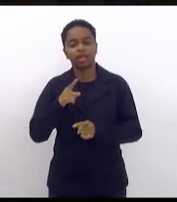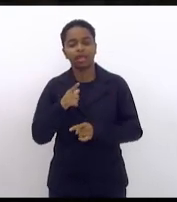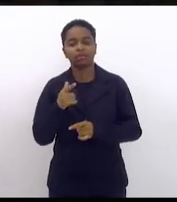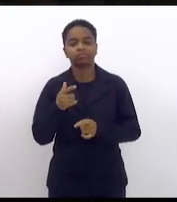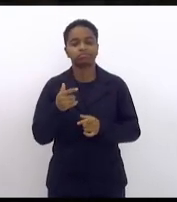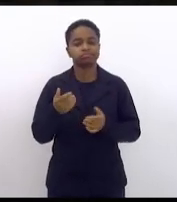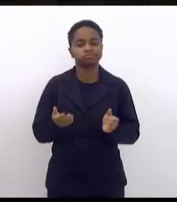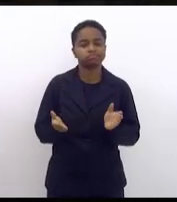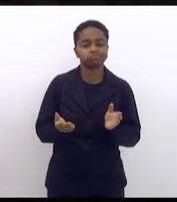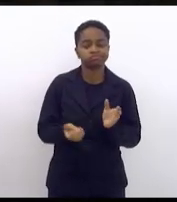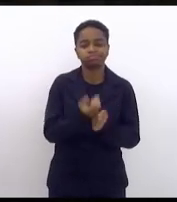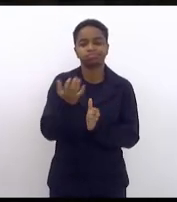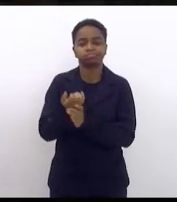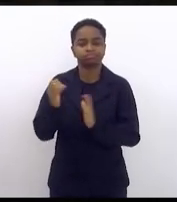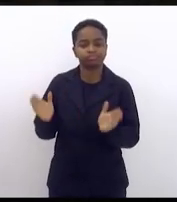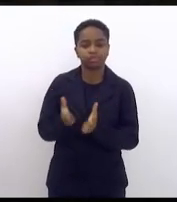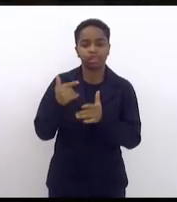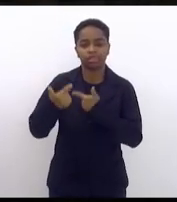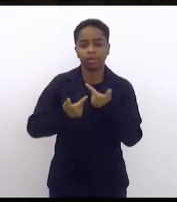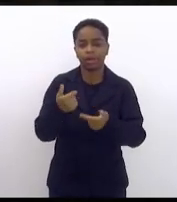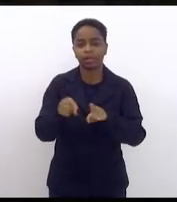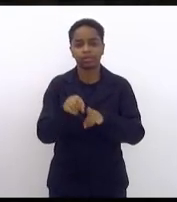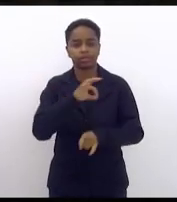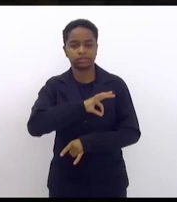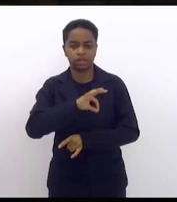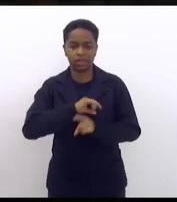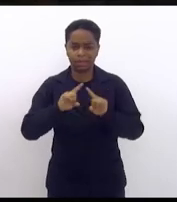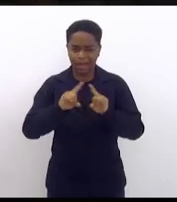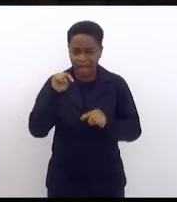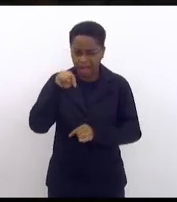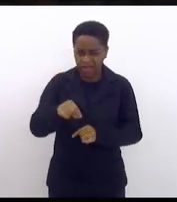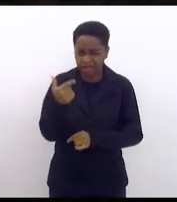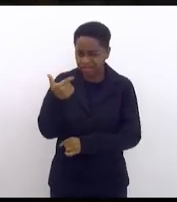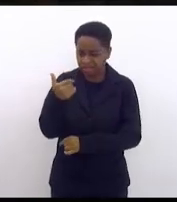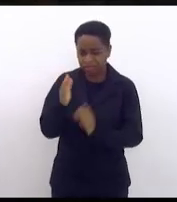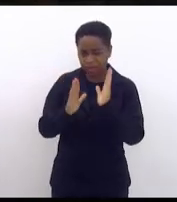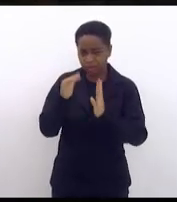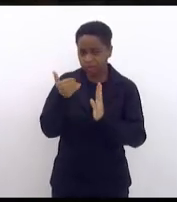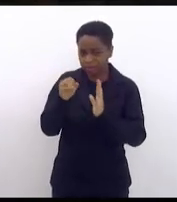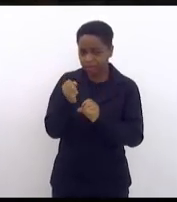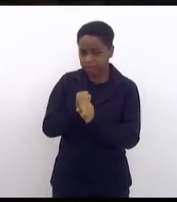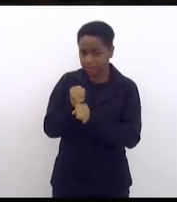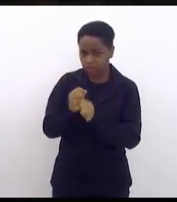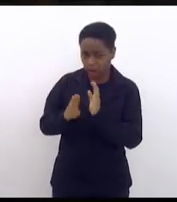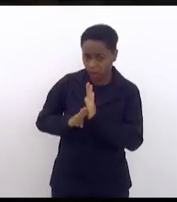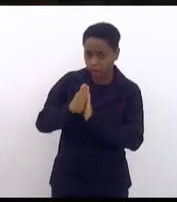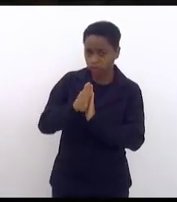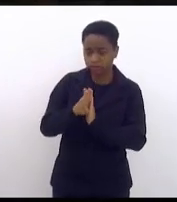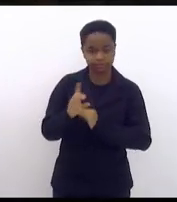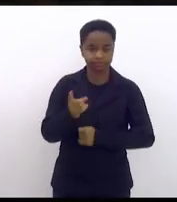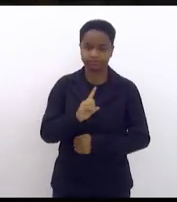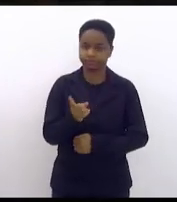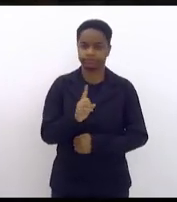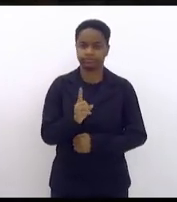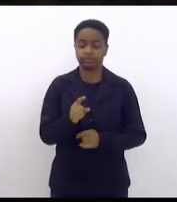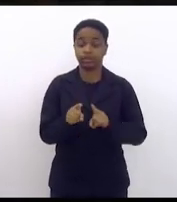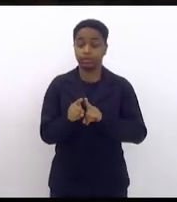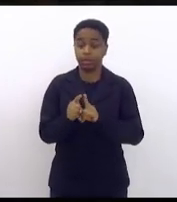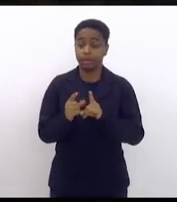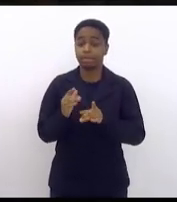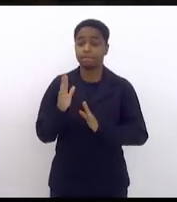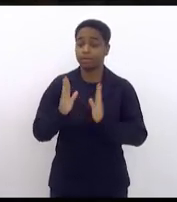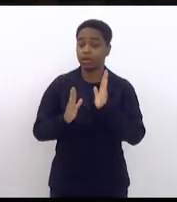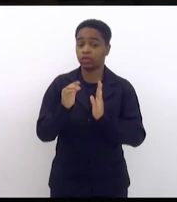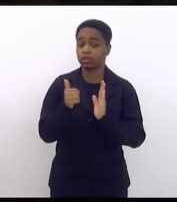Nos últimos 10 anos, o emprego e a renda do Estado cresceu? Não. Nos últimos 10 anos,